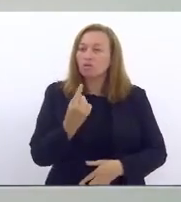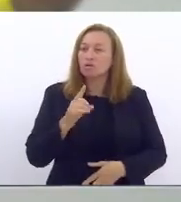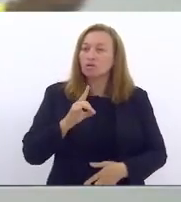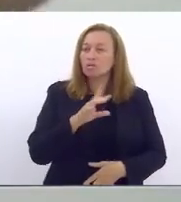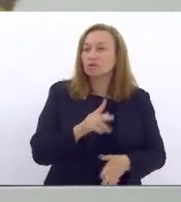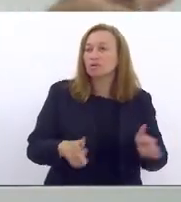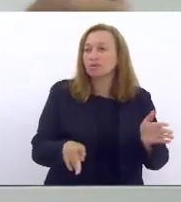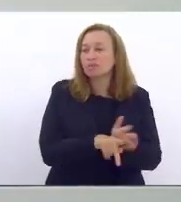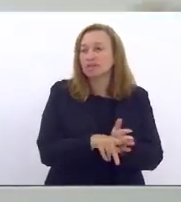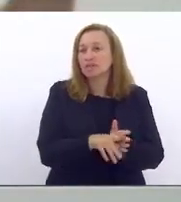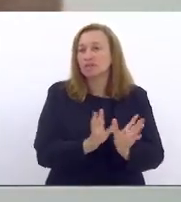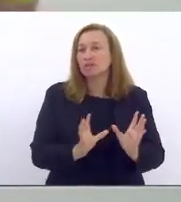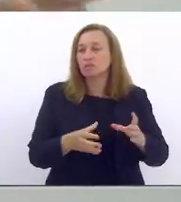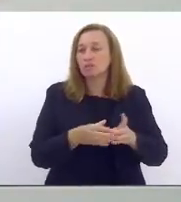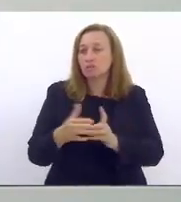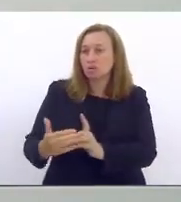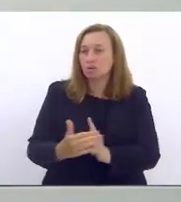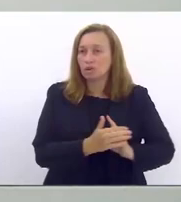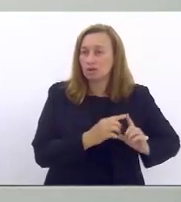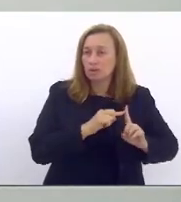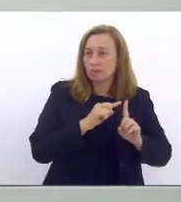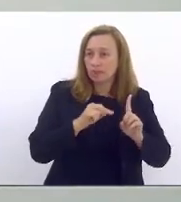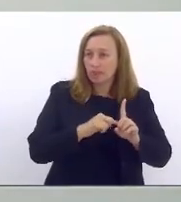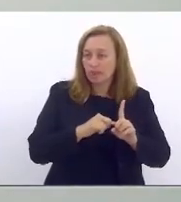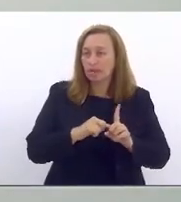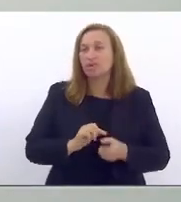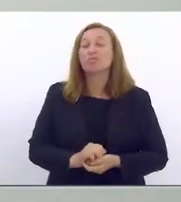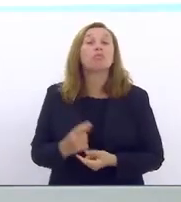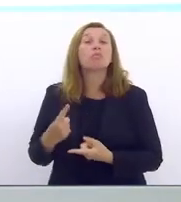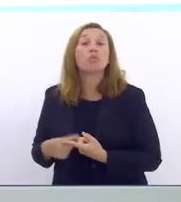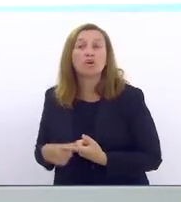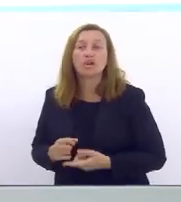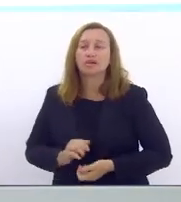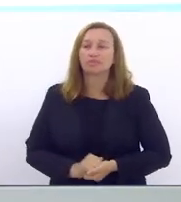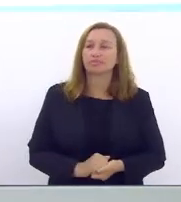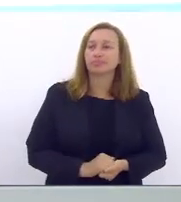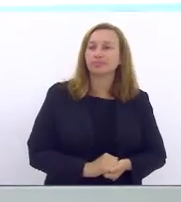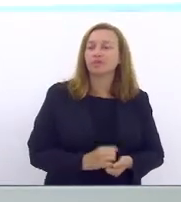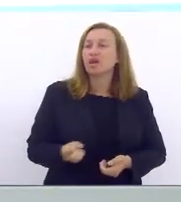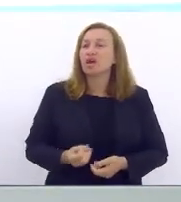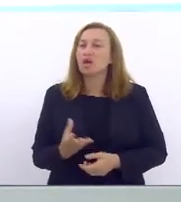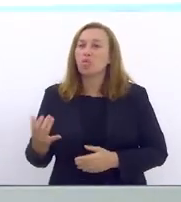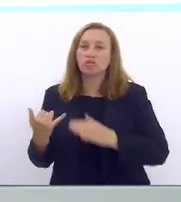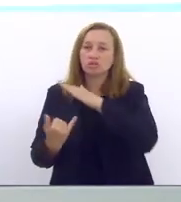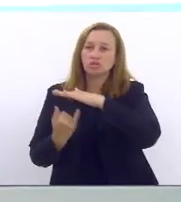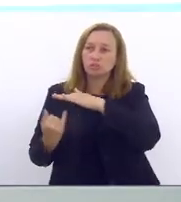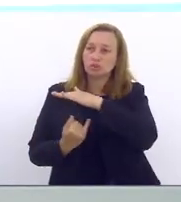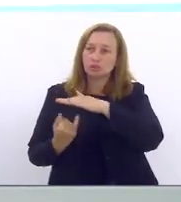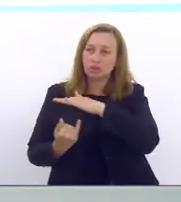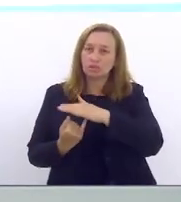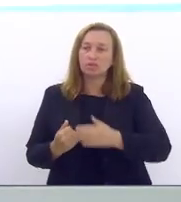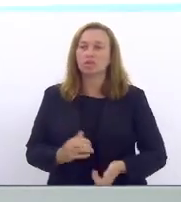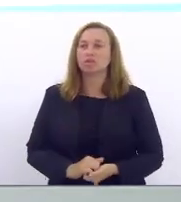parte do Acolher Gestante é ser associada. E por que isso? Enquanto instituição,